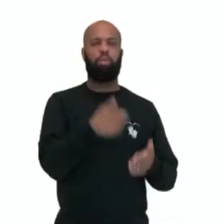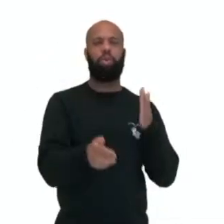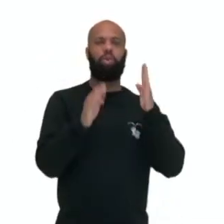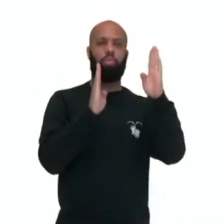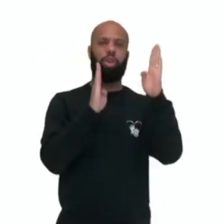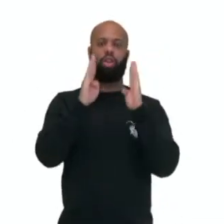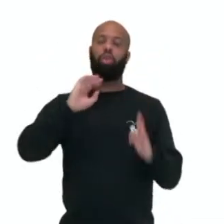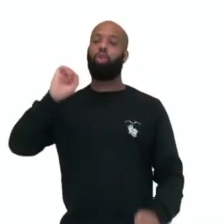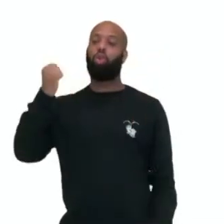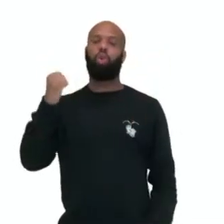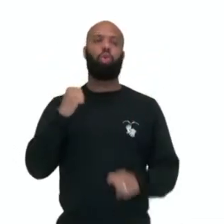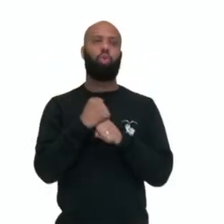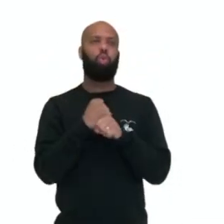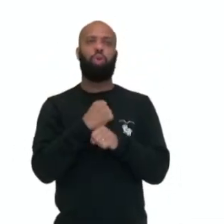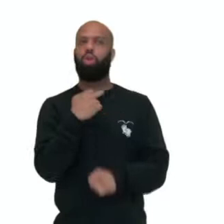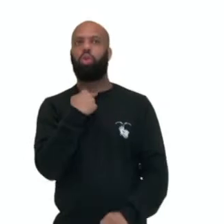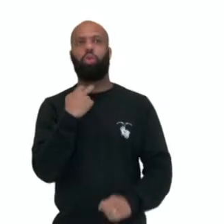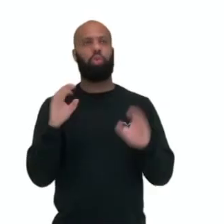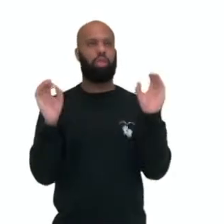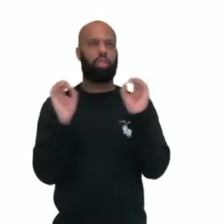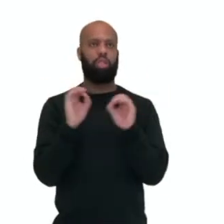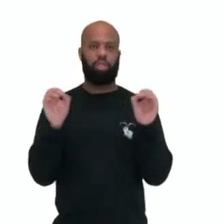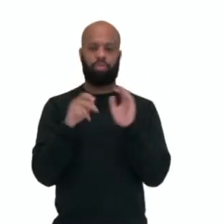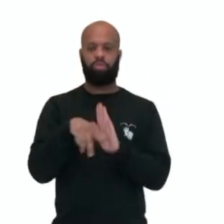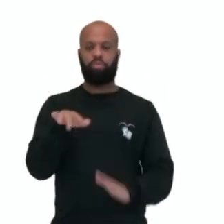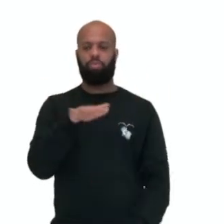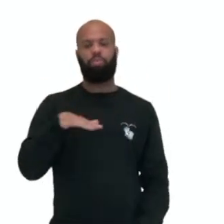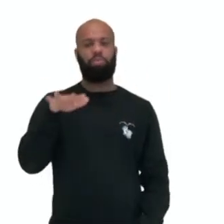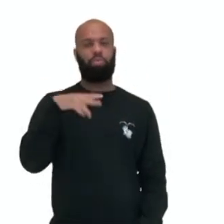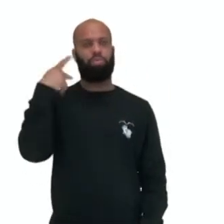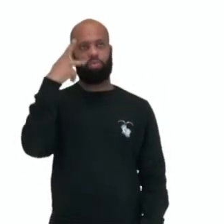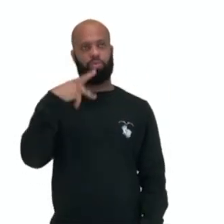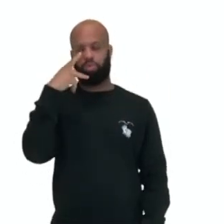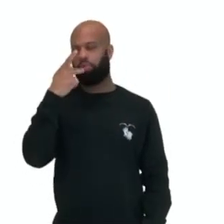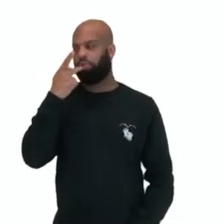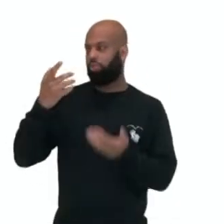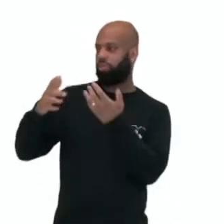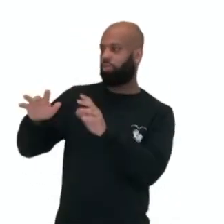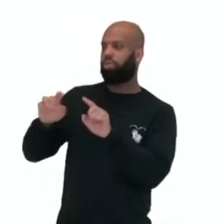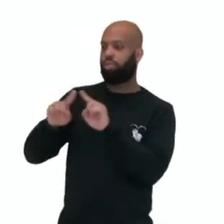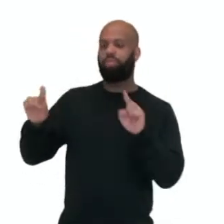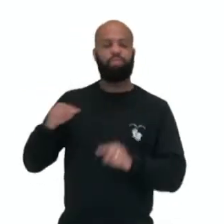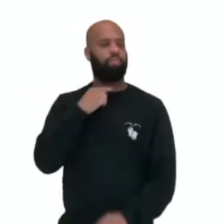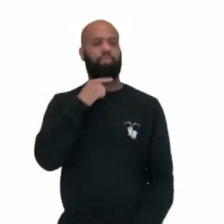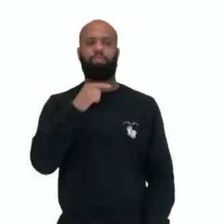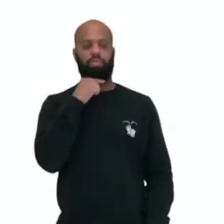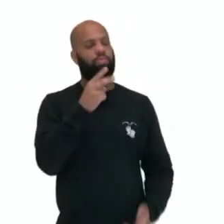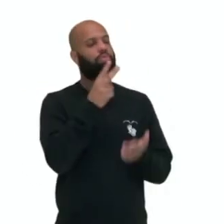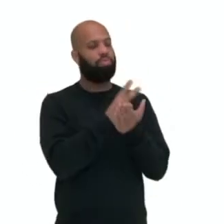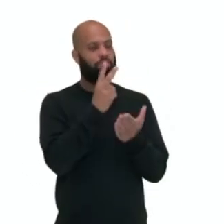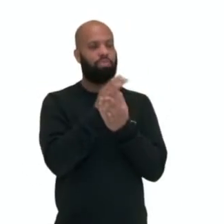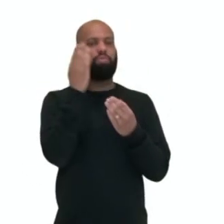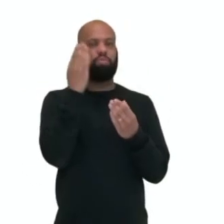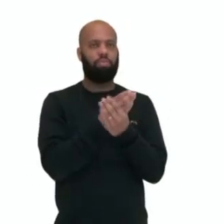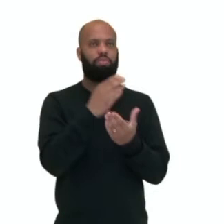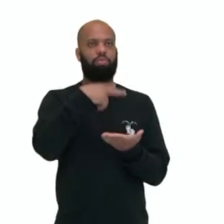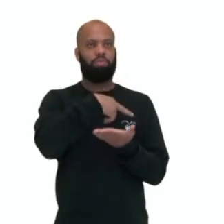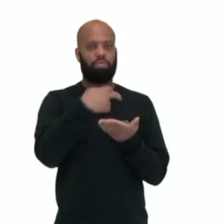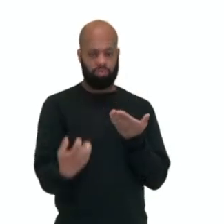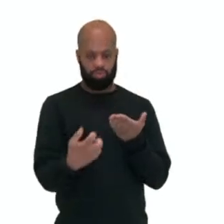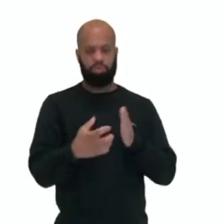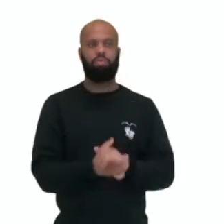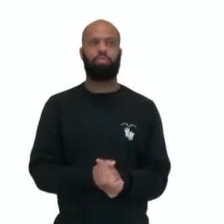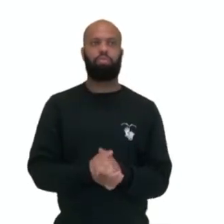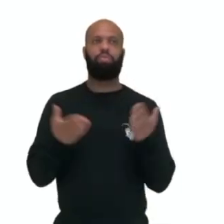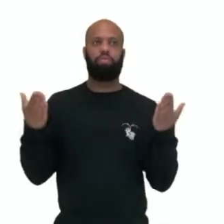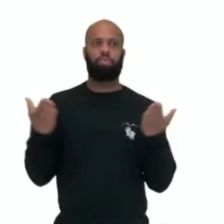não poderia se candidatar a nenhum cargo político. Ele renunciou, mas não evitou o prosseguimento do processo de